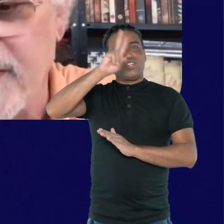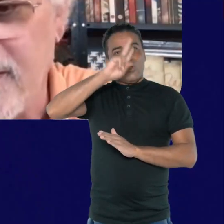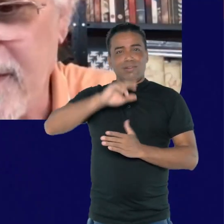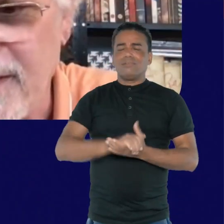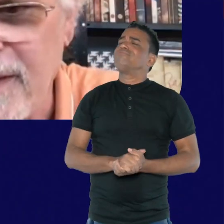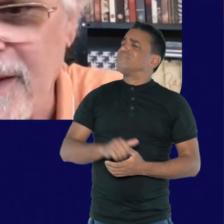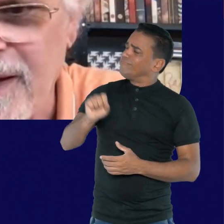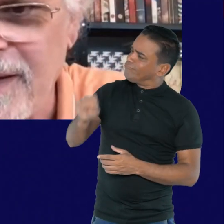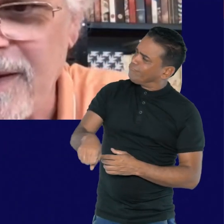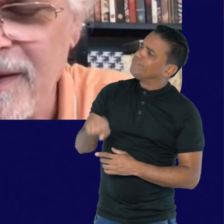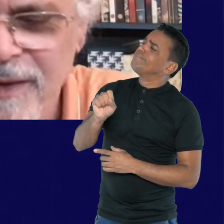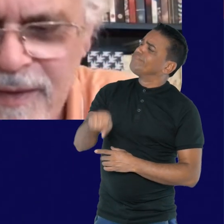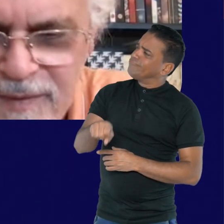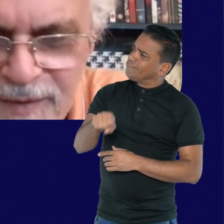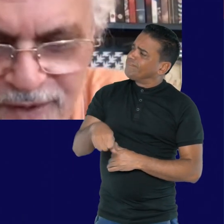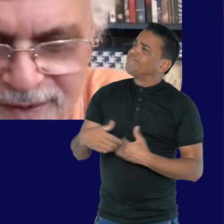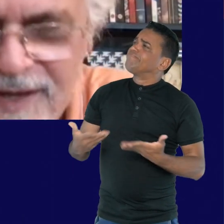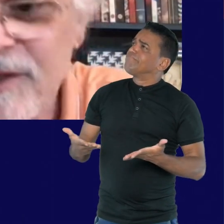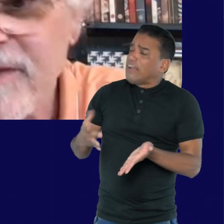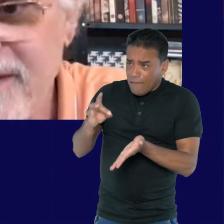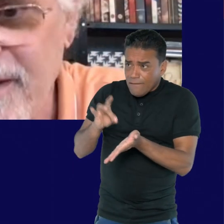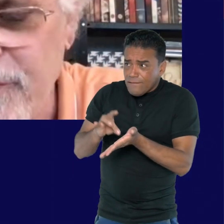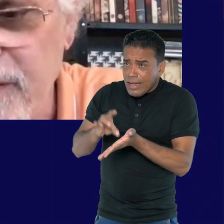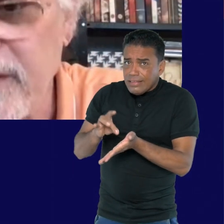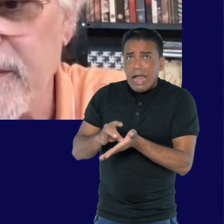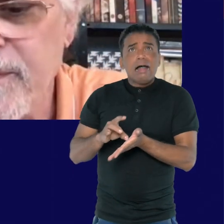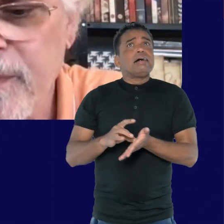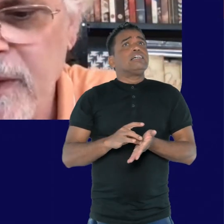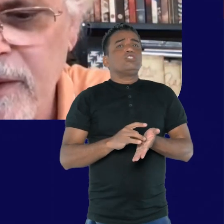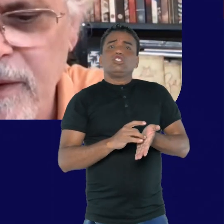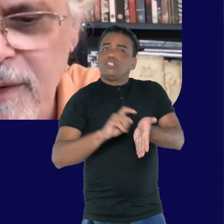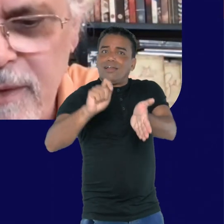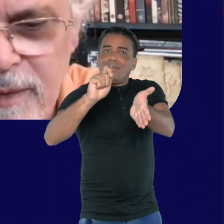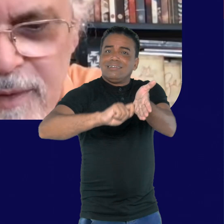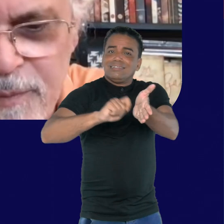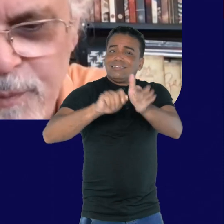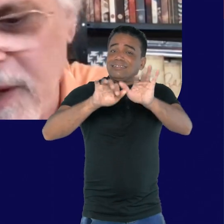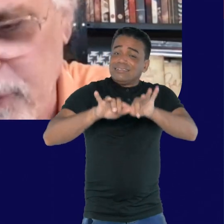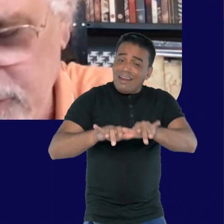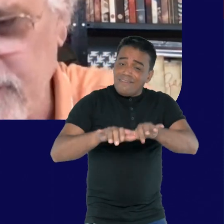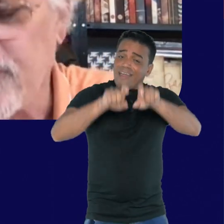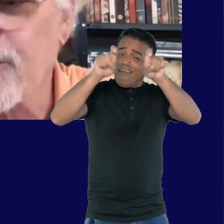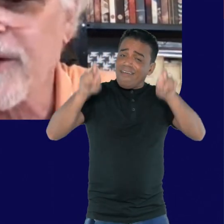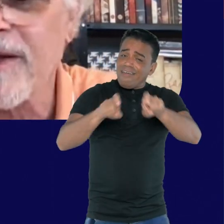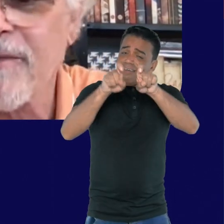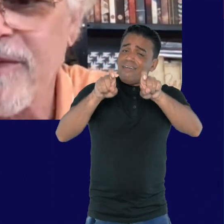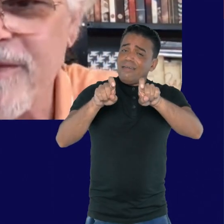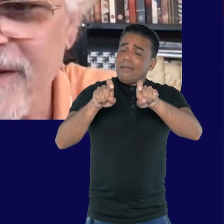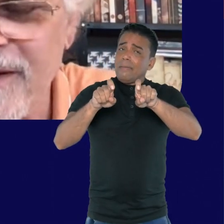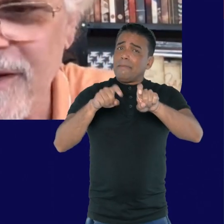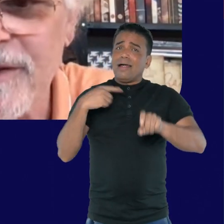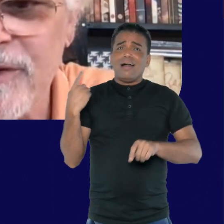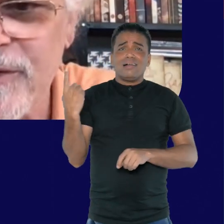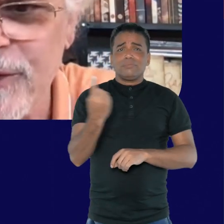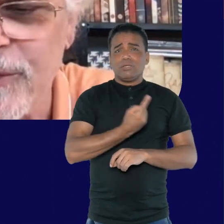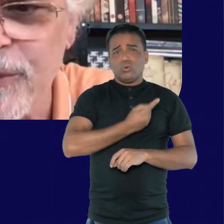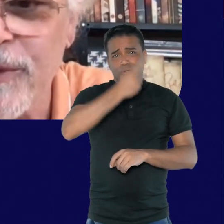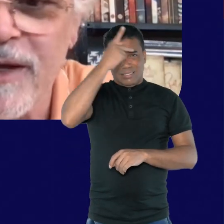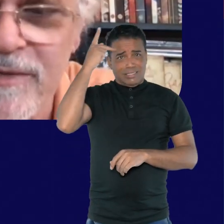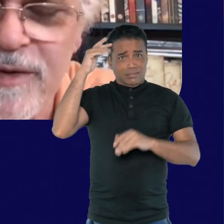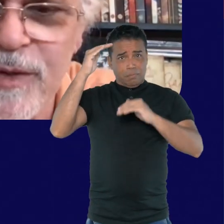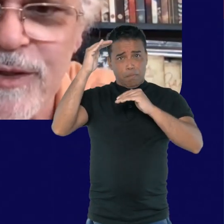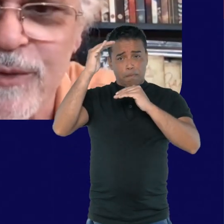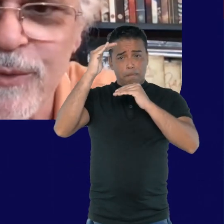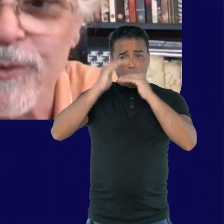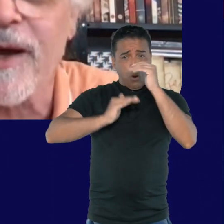Sim. Na verdade, escrever para um escritor deve ser, antes de